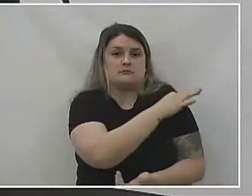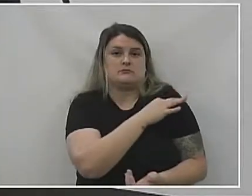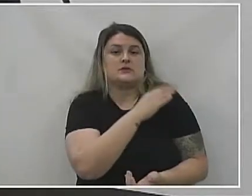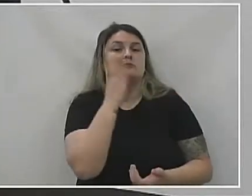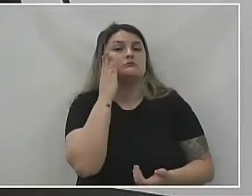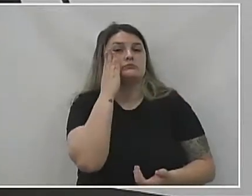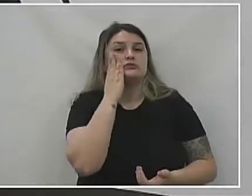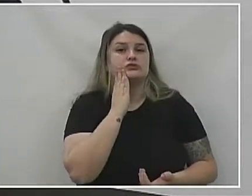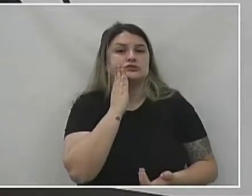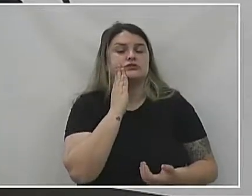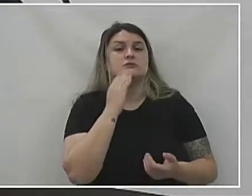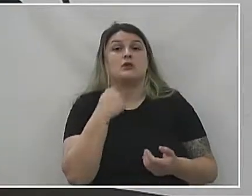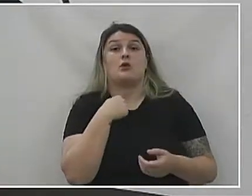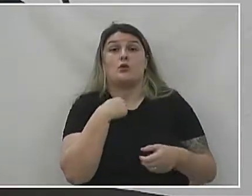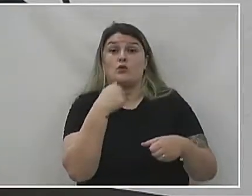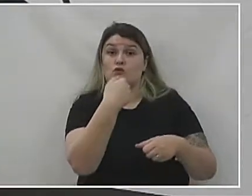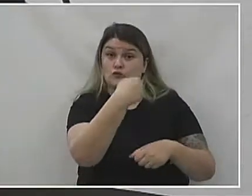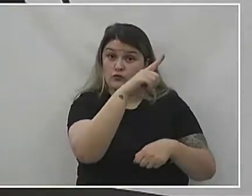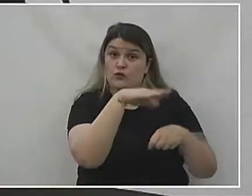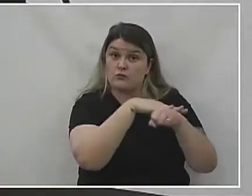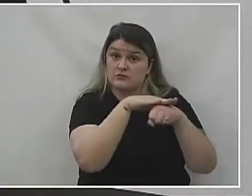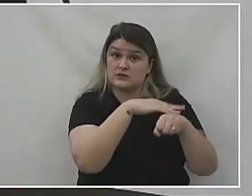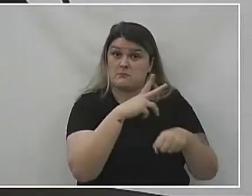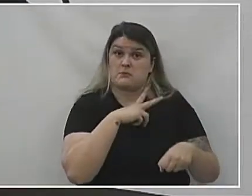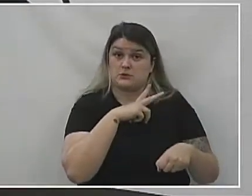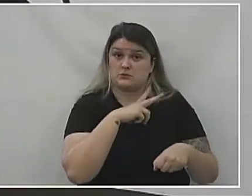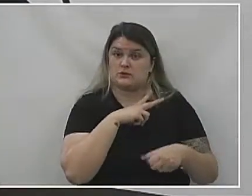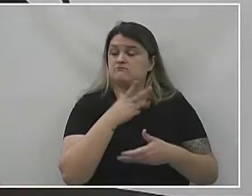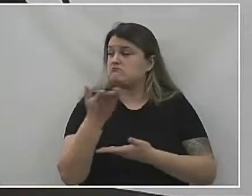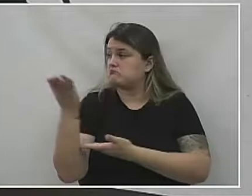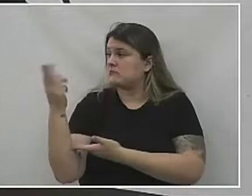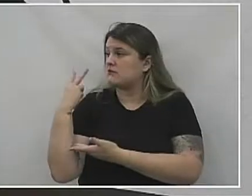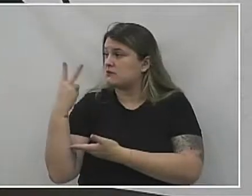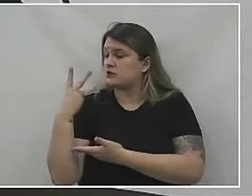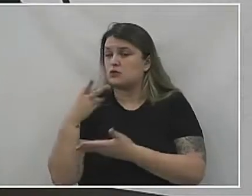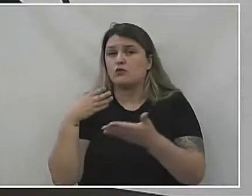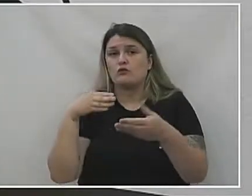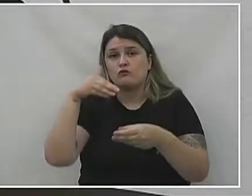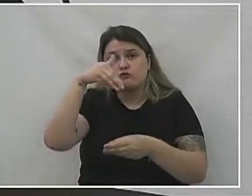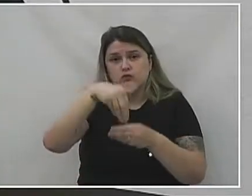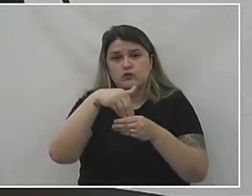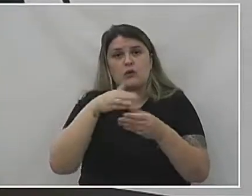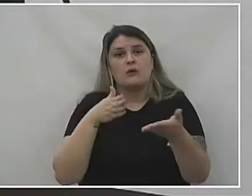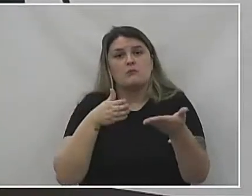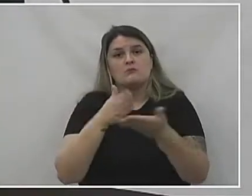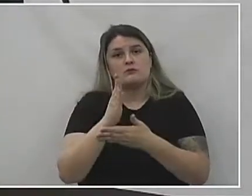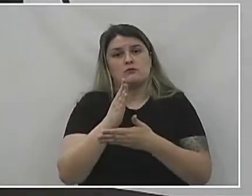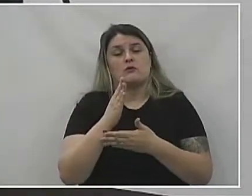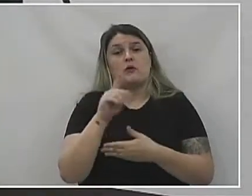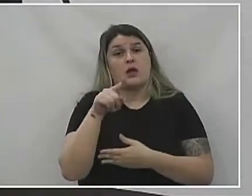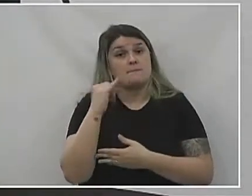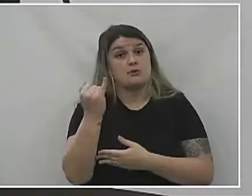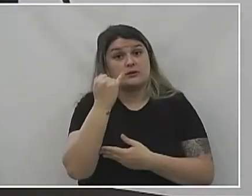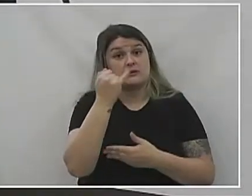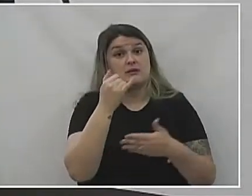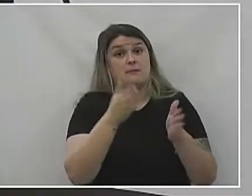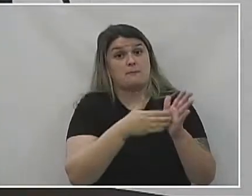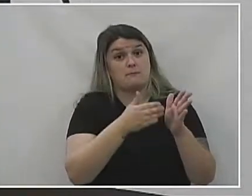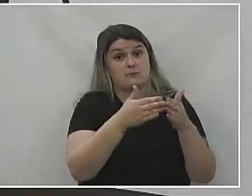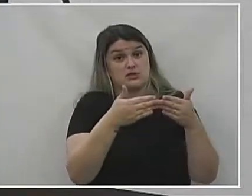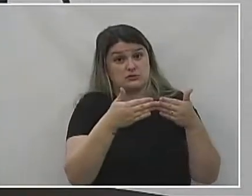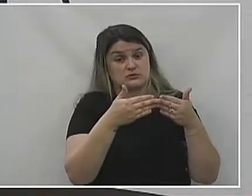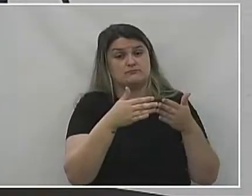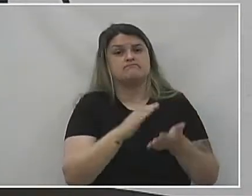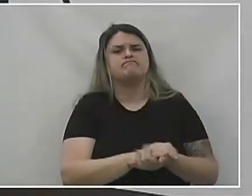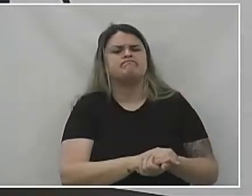prefeito bachir Abbas que conversei pessoalmente a todos vereadores que aprovaram esse importante requerimento e já em relação